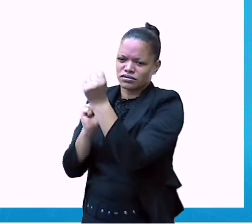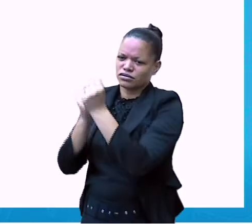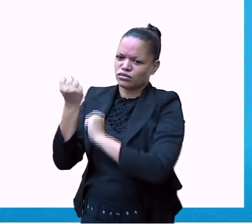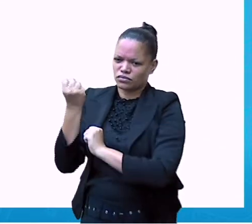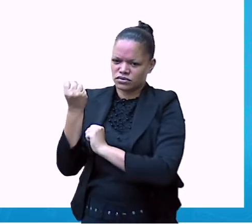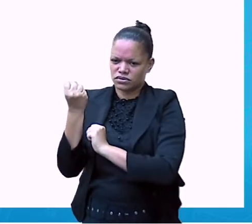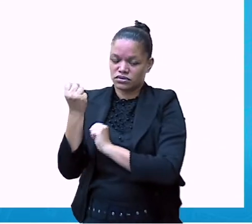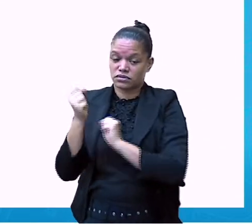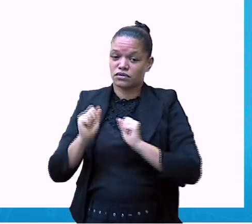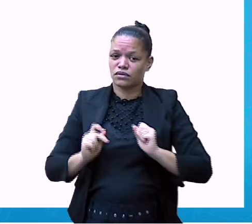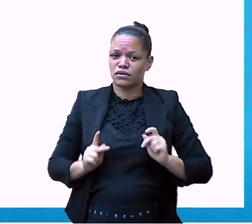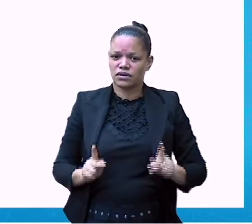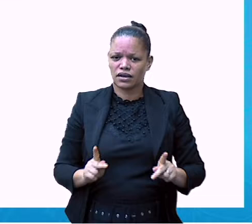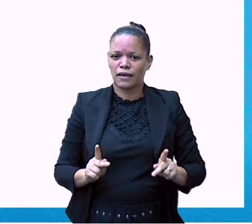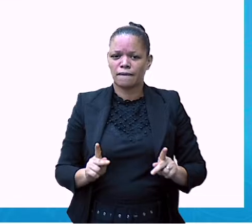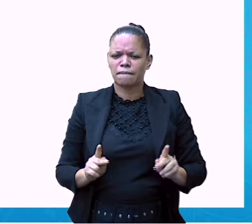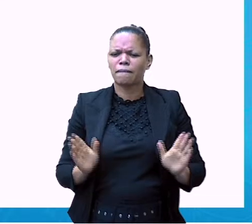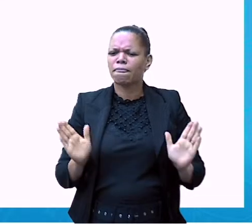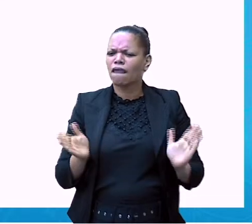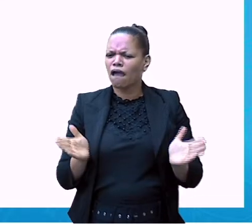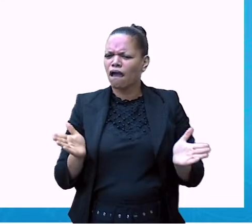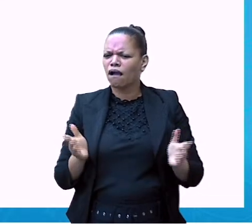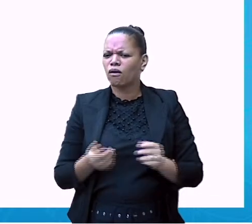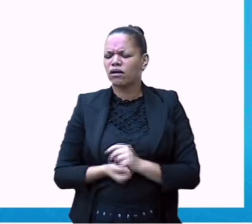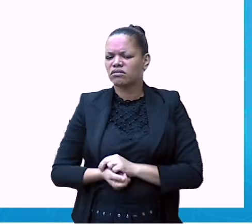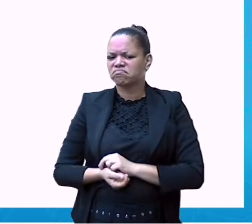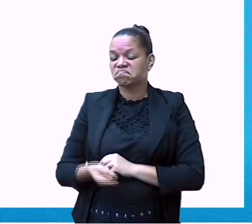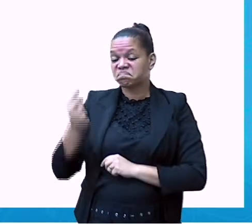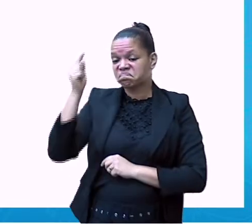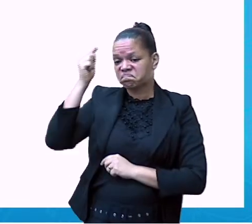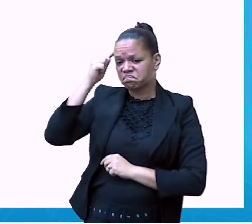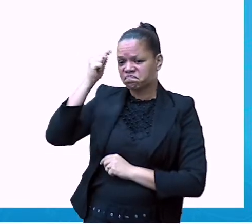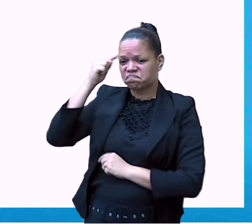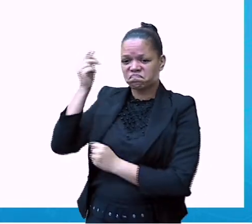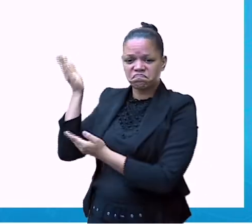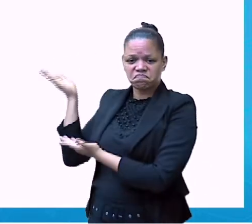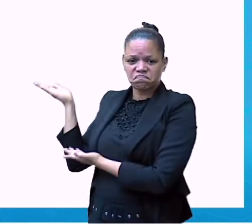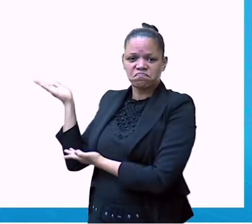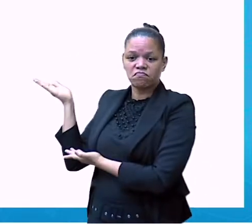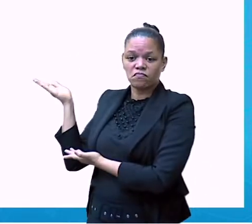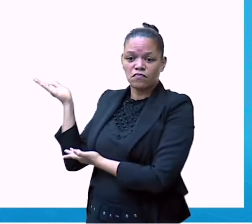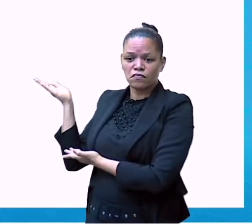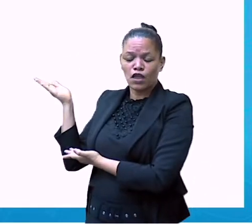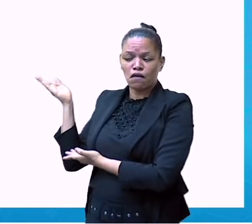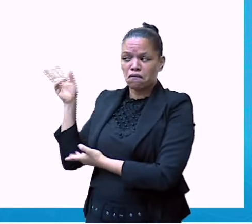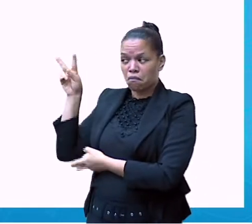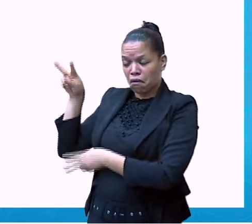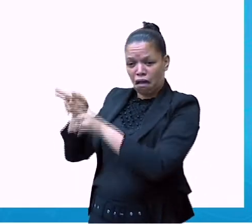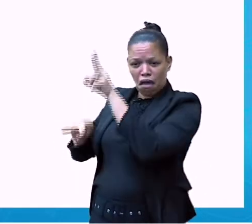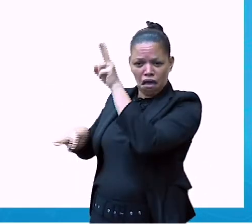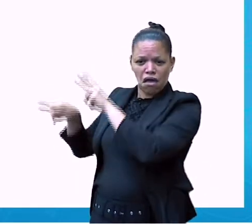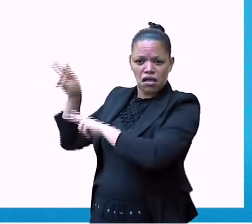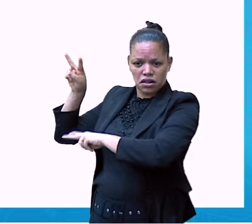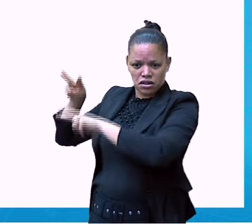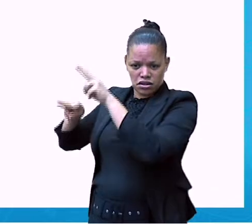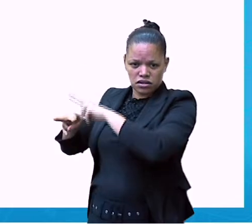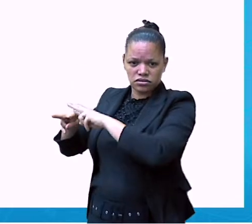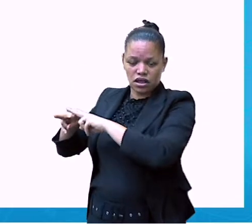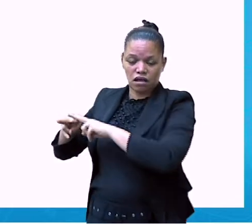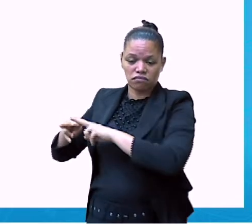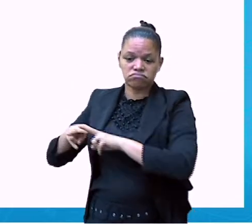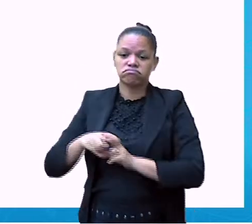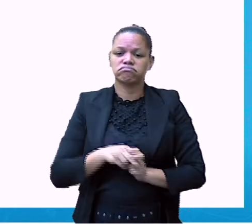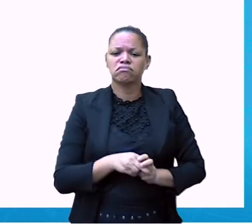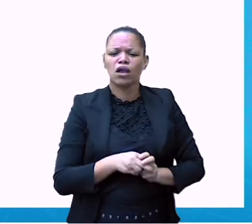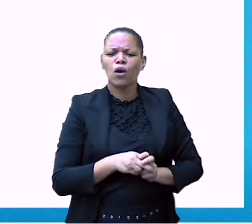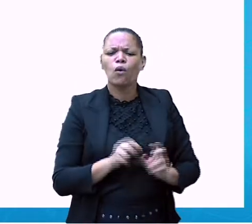polui mais do que as indústrias? Agora é para você analisar aí como uma resposta pessoal